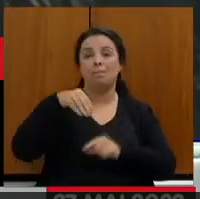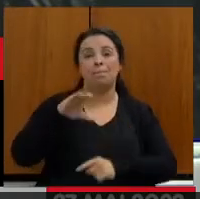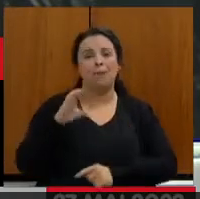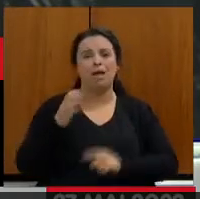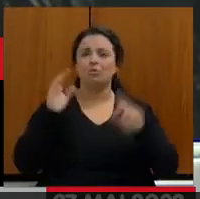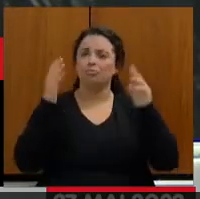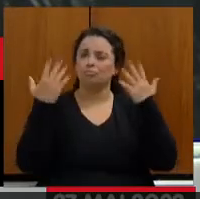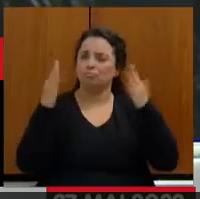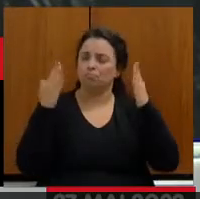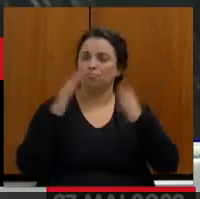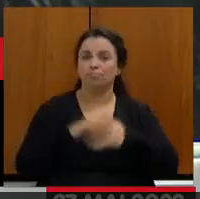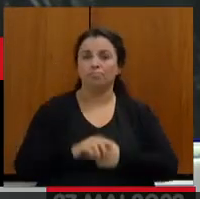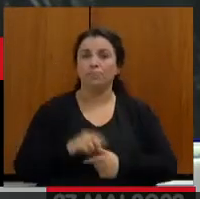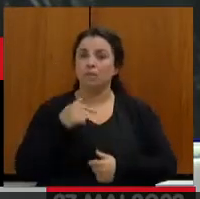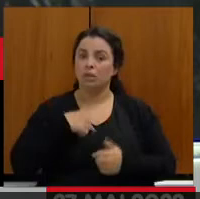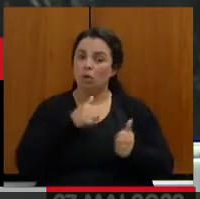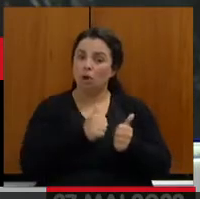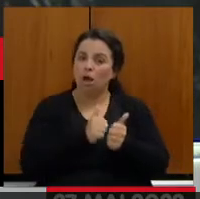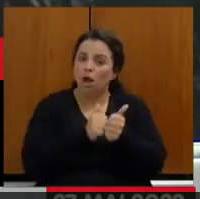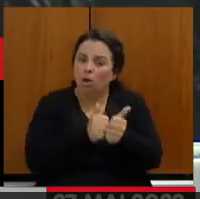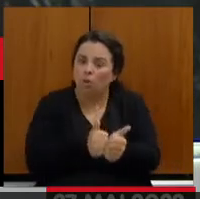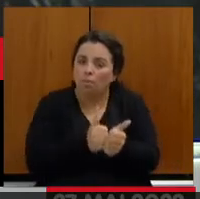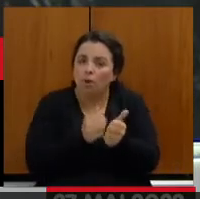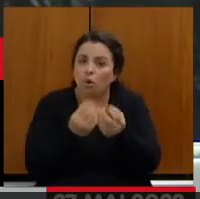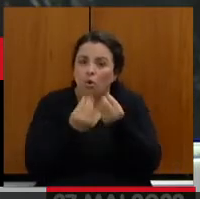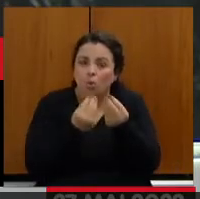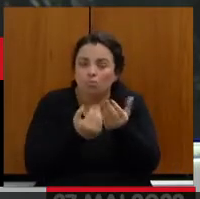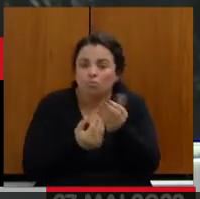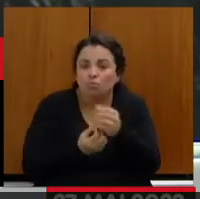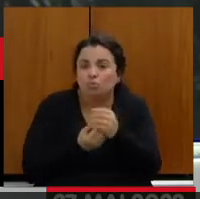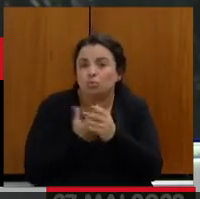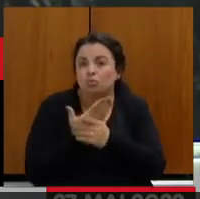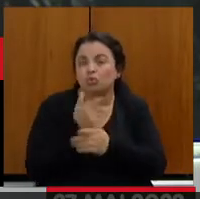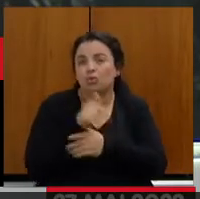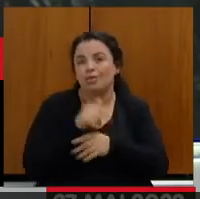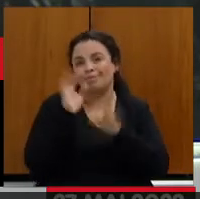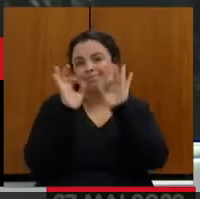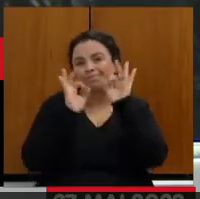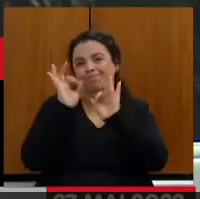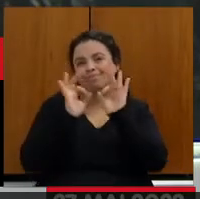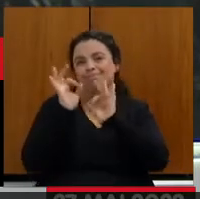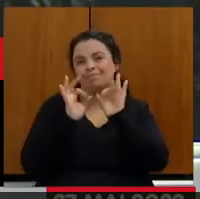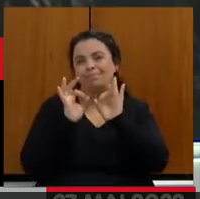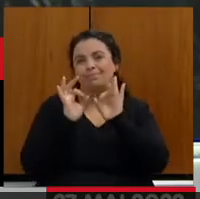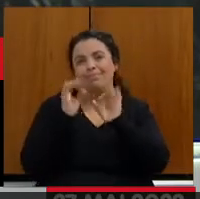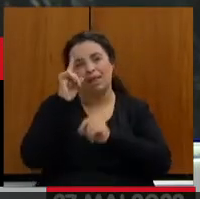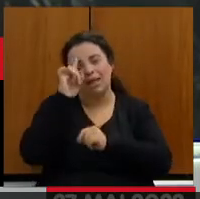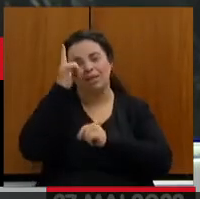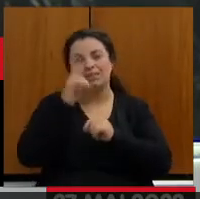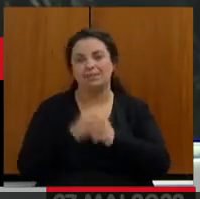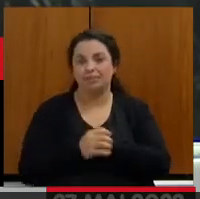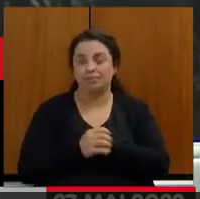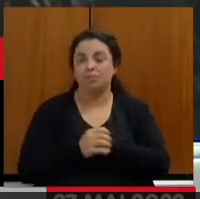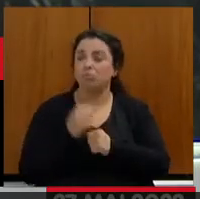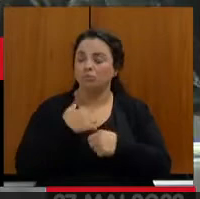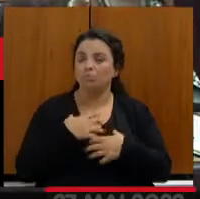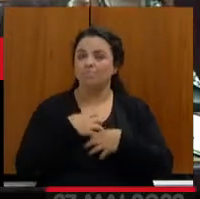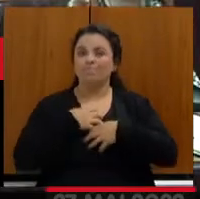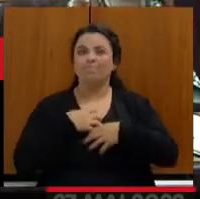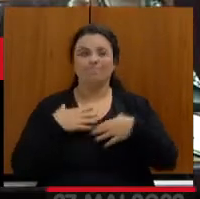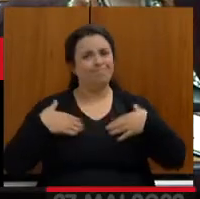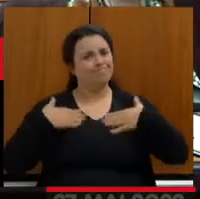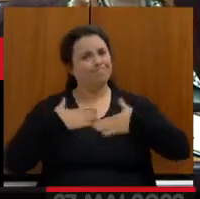nascimento desta iniciativa aqui na casa e é muito o motivo de muito orgulho